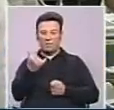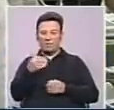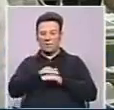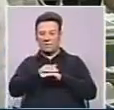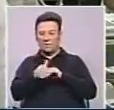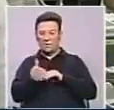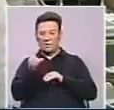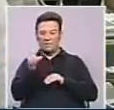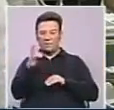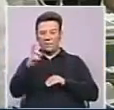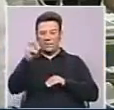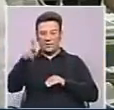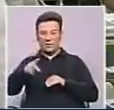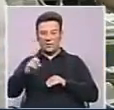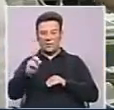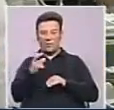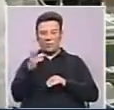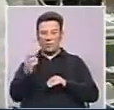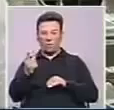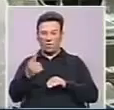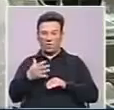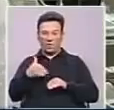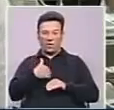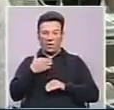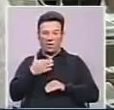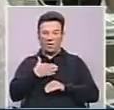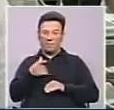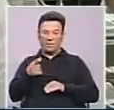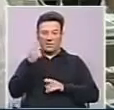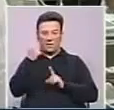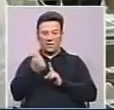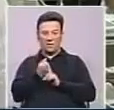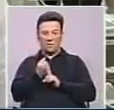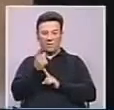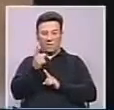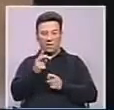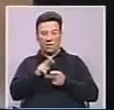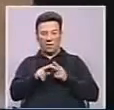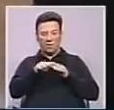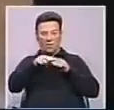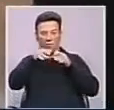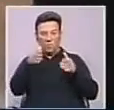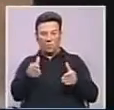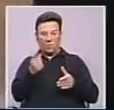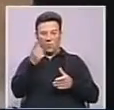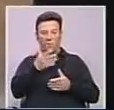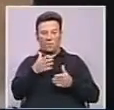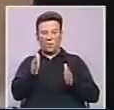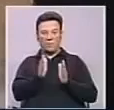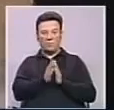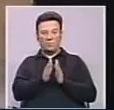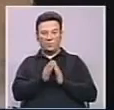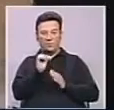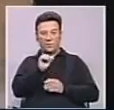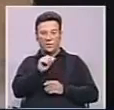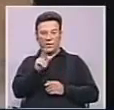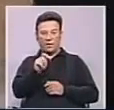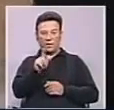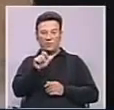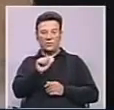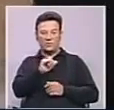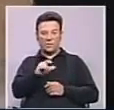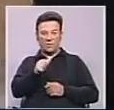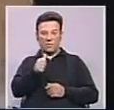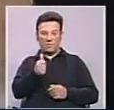ouro. É um dos maiores desafios que esta empresa já enfrentou. Reconstruir a cúpula de um dos maiores templos da